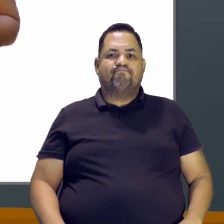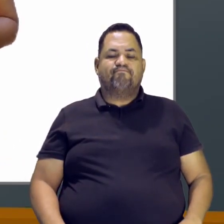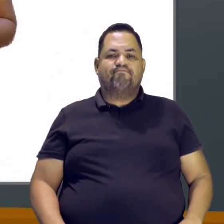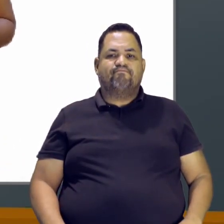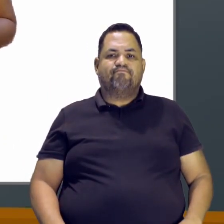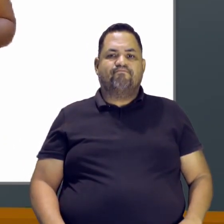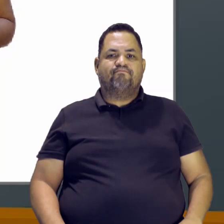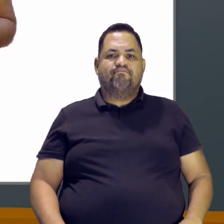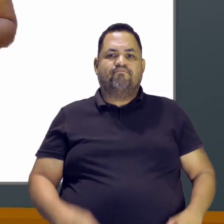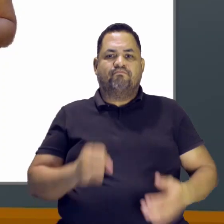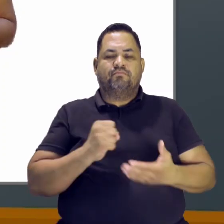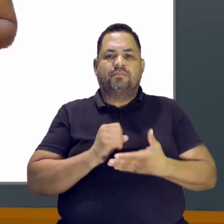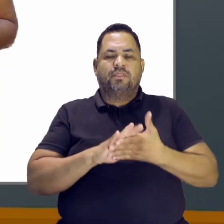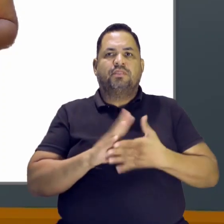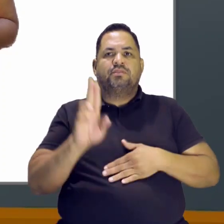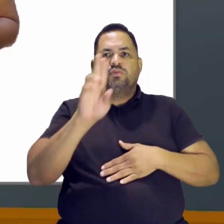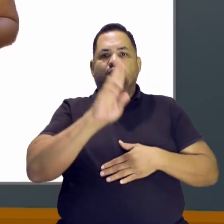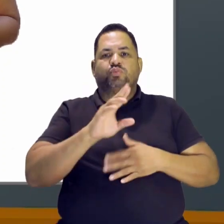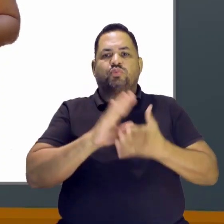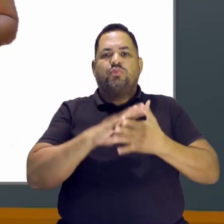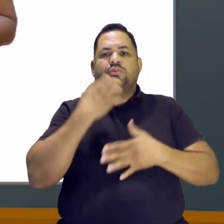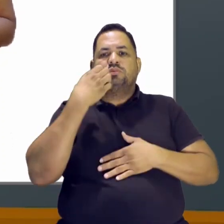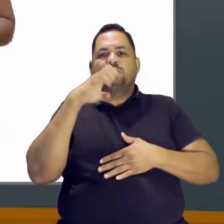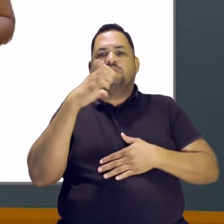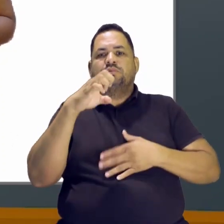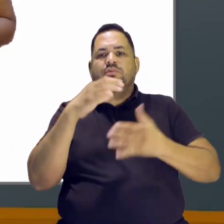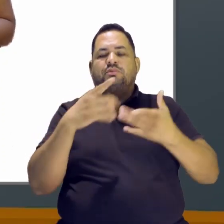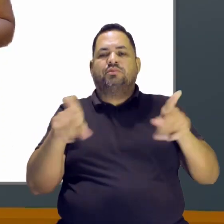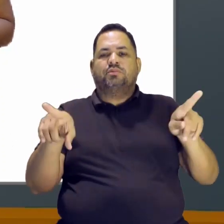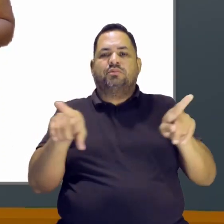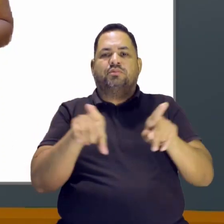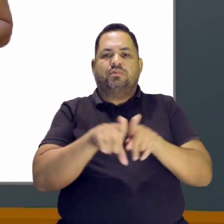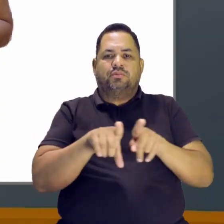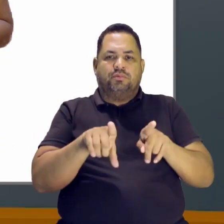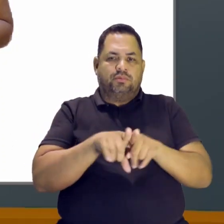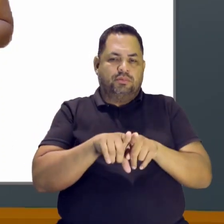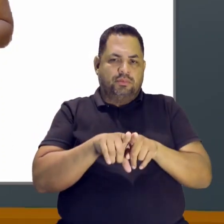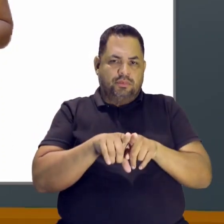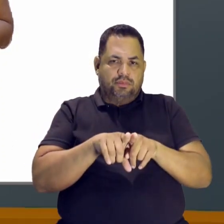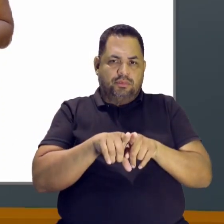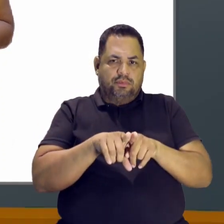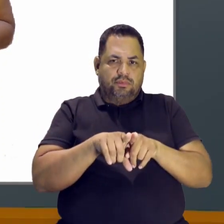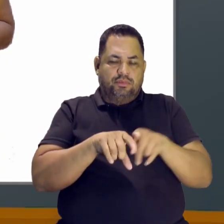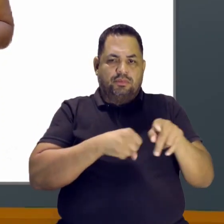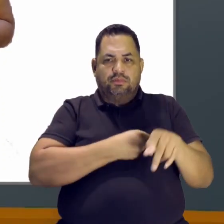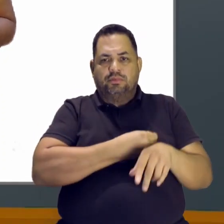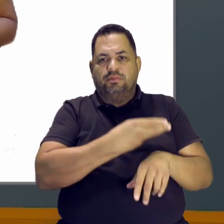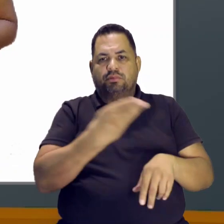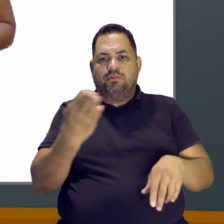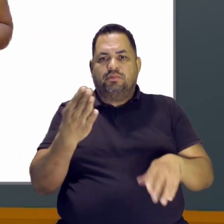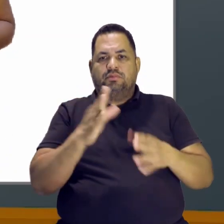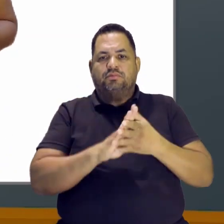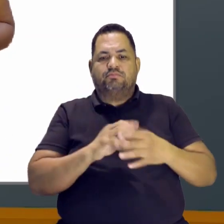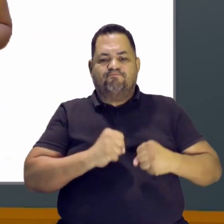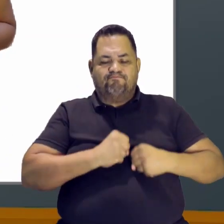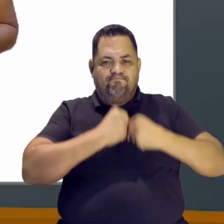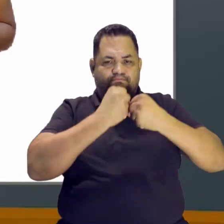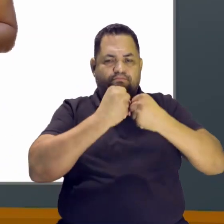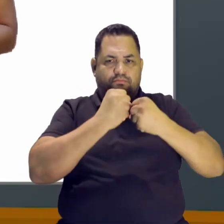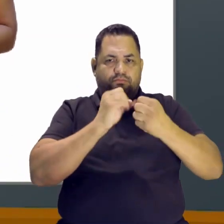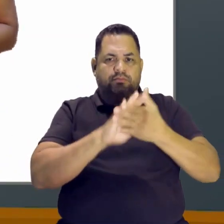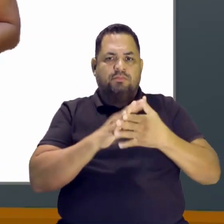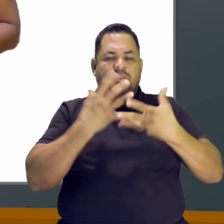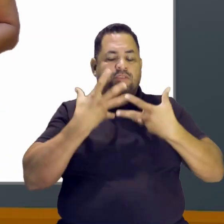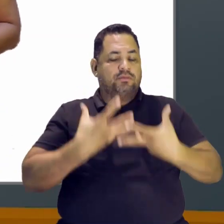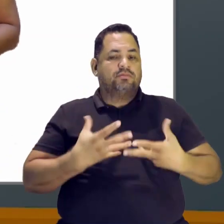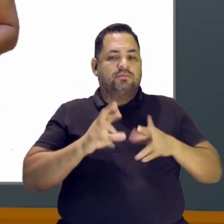esse aporte energético que tu vai precisar e também essa demanda tua de resistência a essa fadiga também